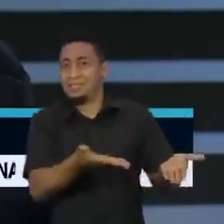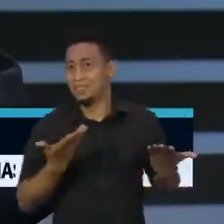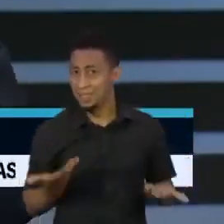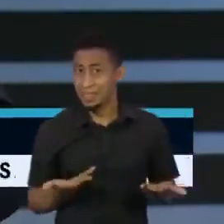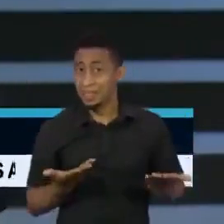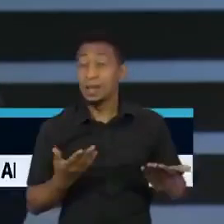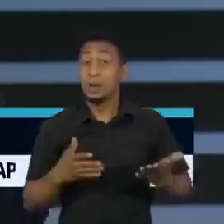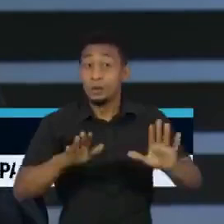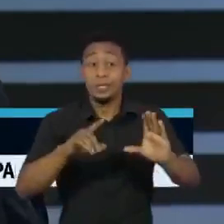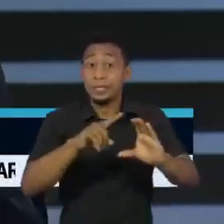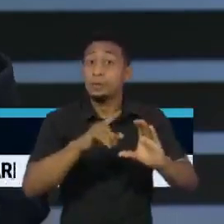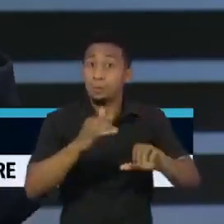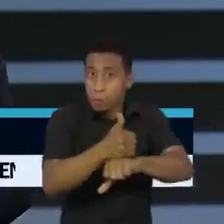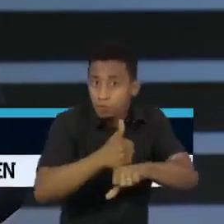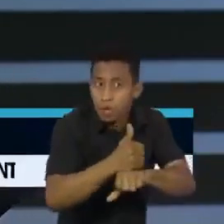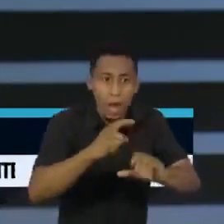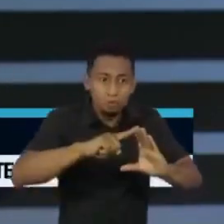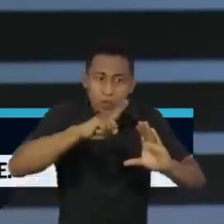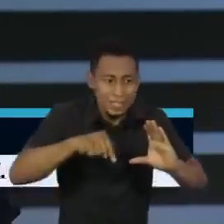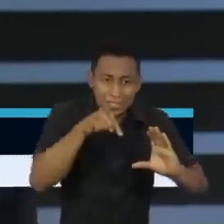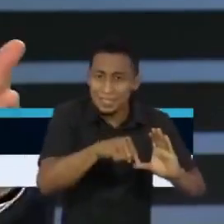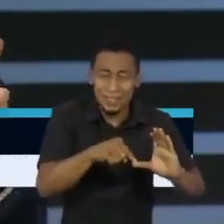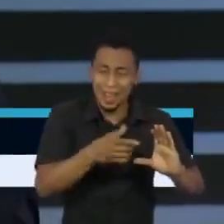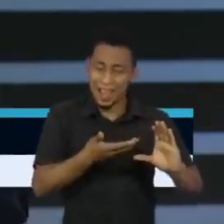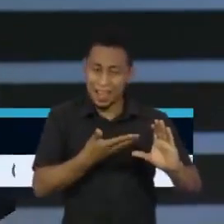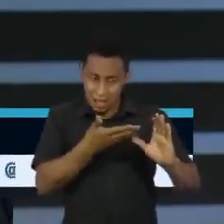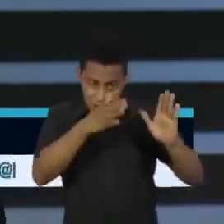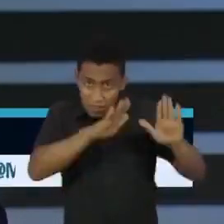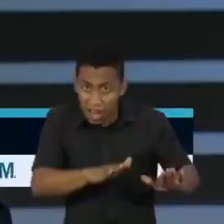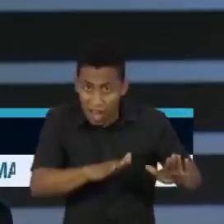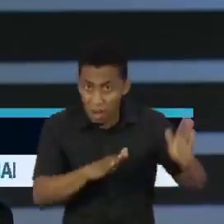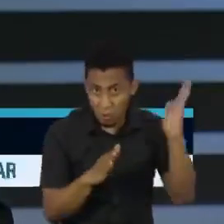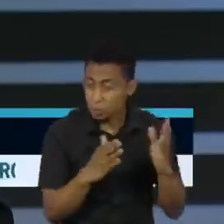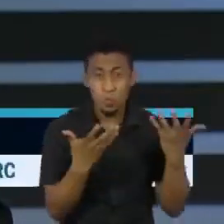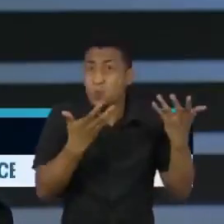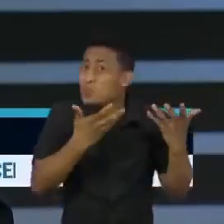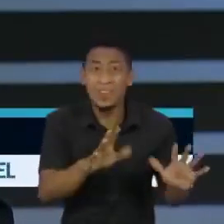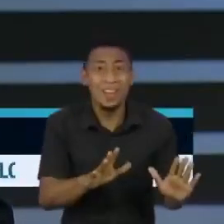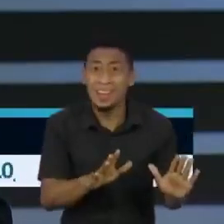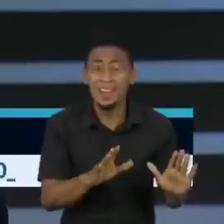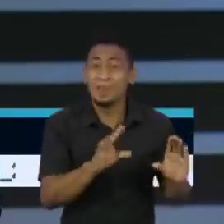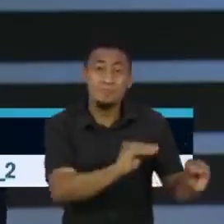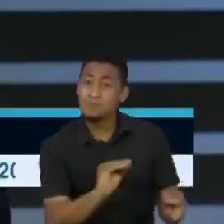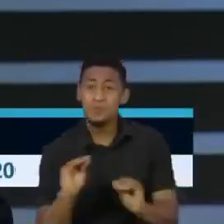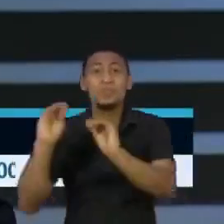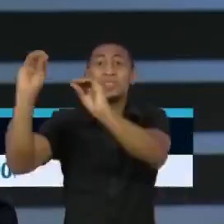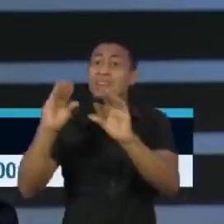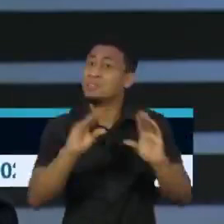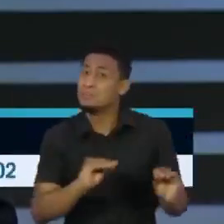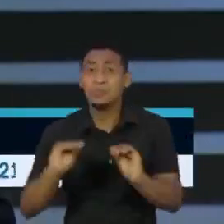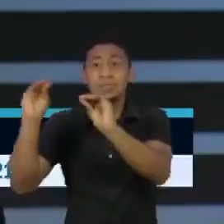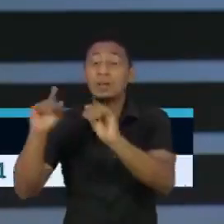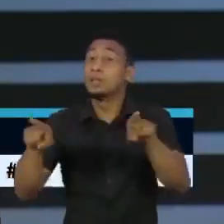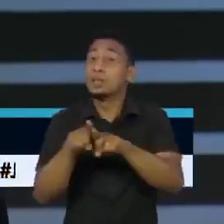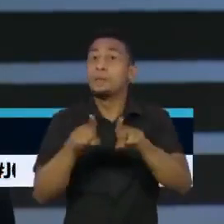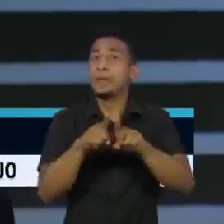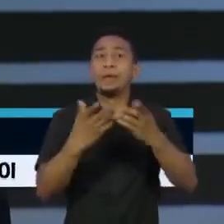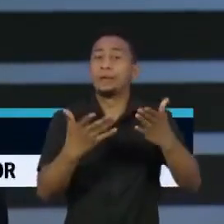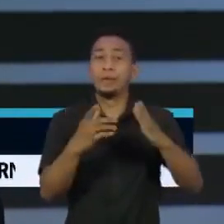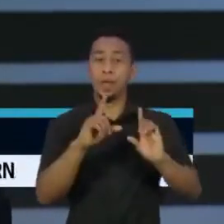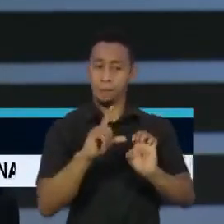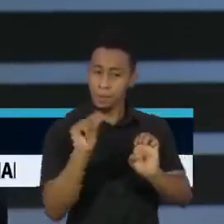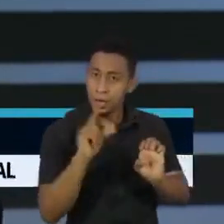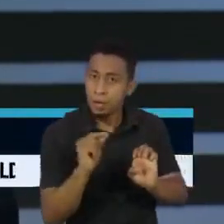talentos cientistas já foram Roldão tá indo um monte de gente pra cima O que é treinada Tá certo em empreendedores